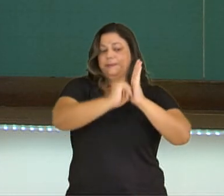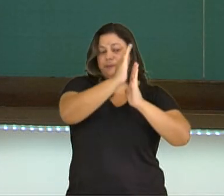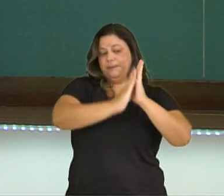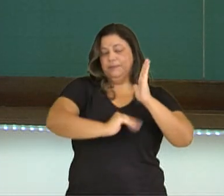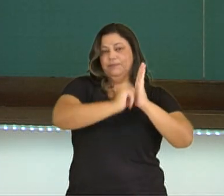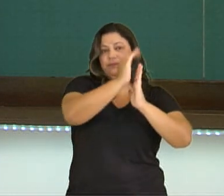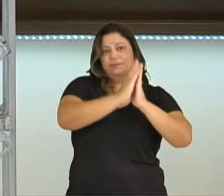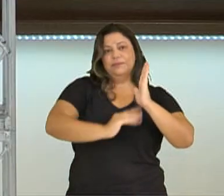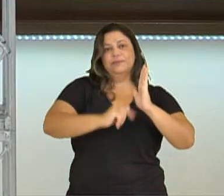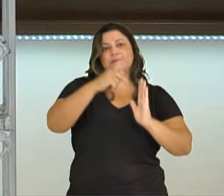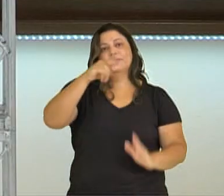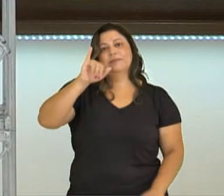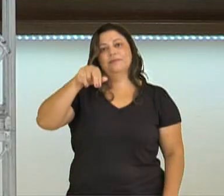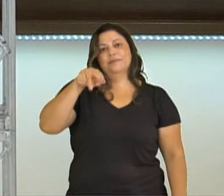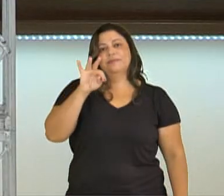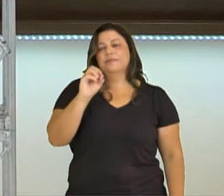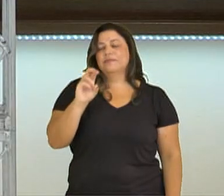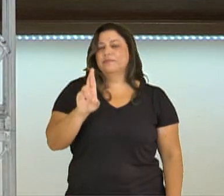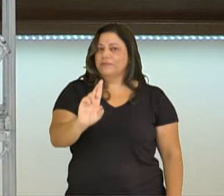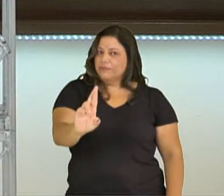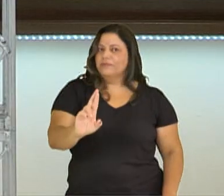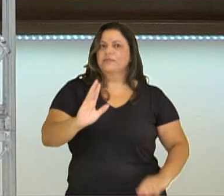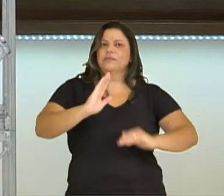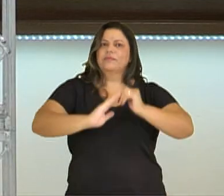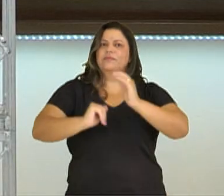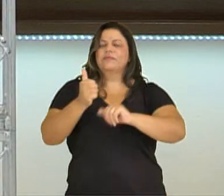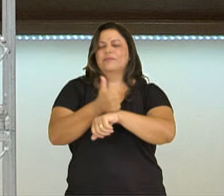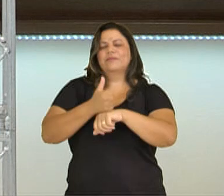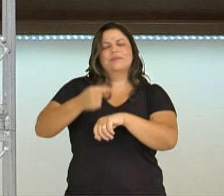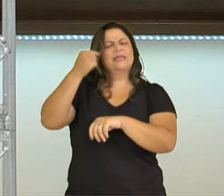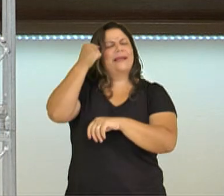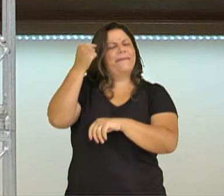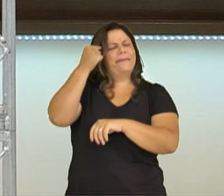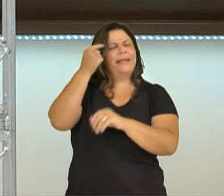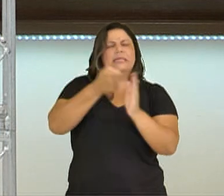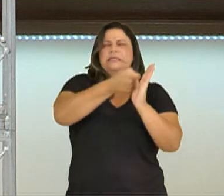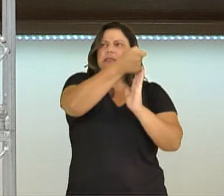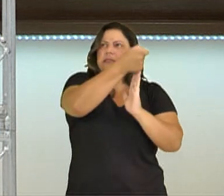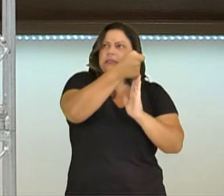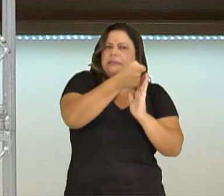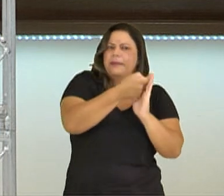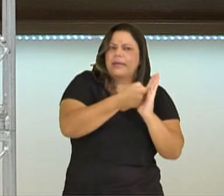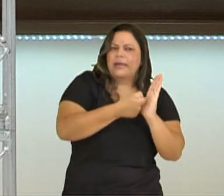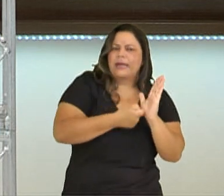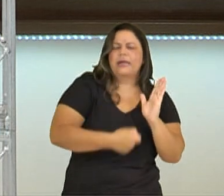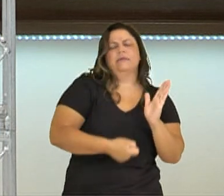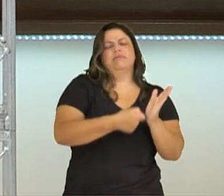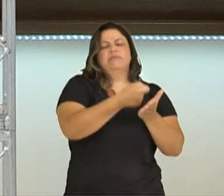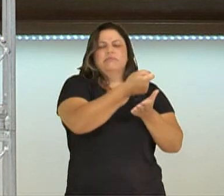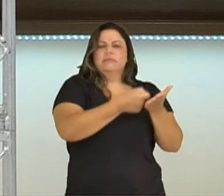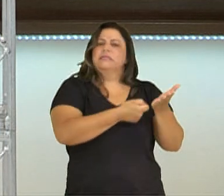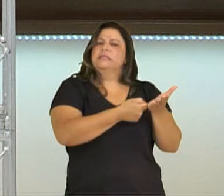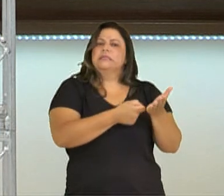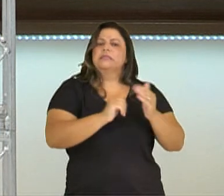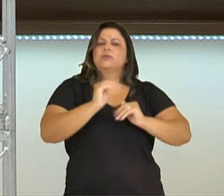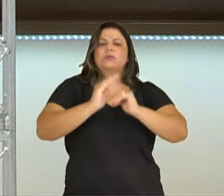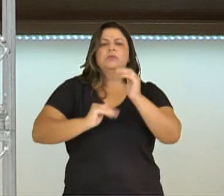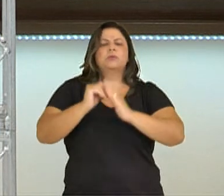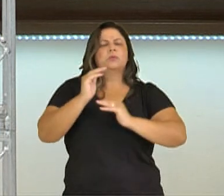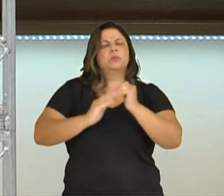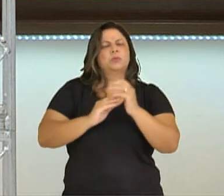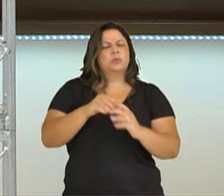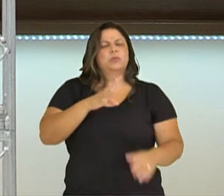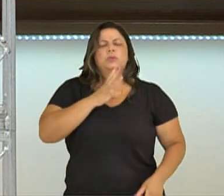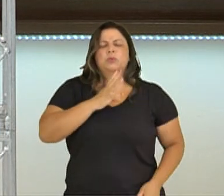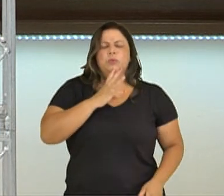profissão. Então, vocês vão pensar aí em casa e vão anotar que profissões que você conhece. E aí vocês fazem a lista